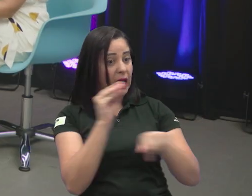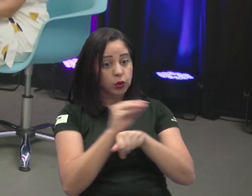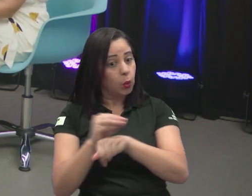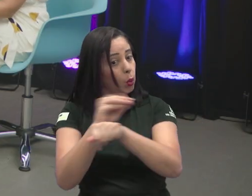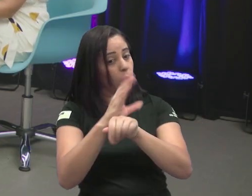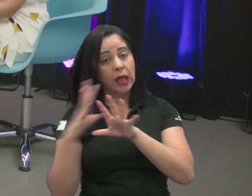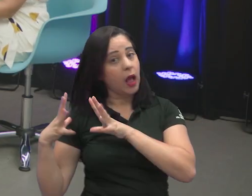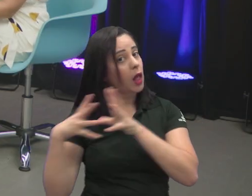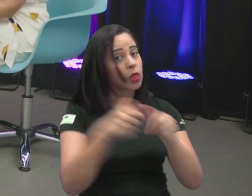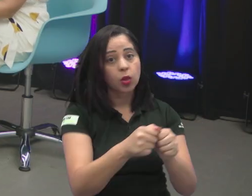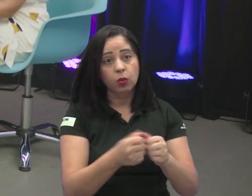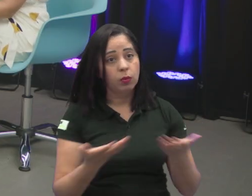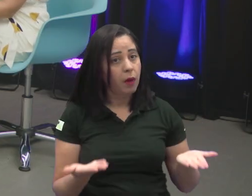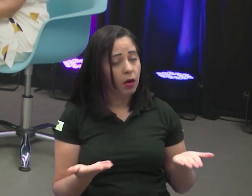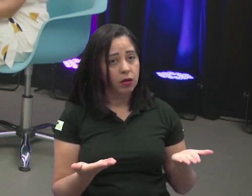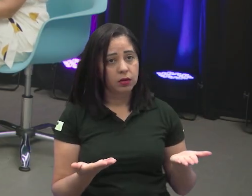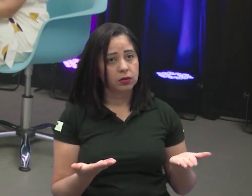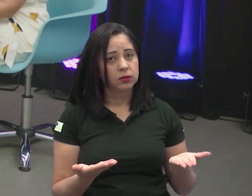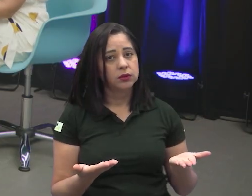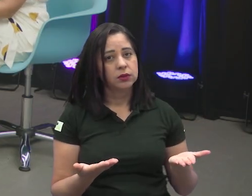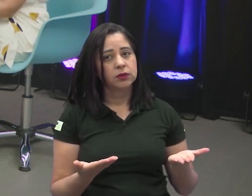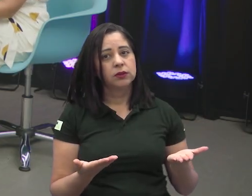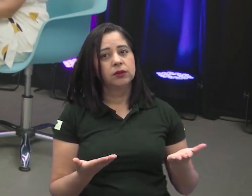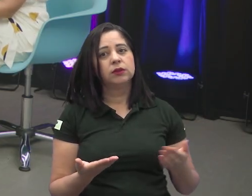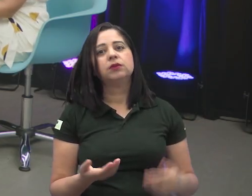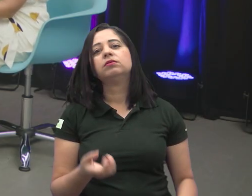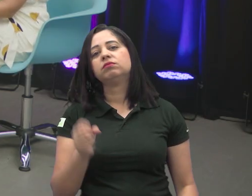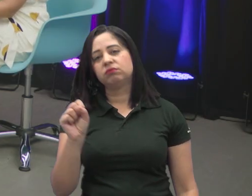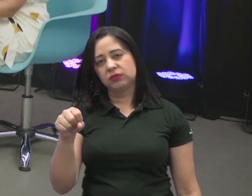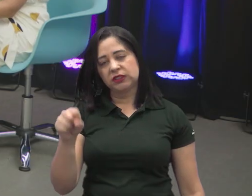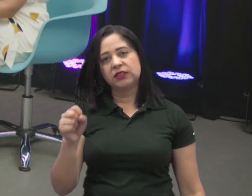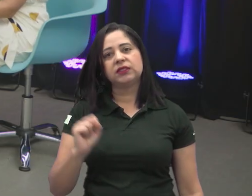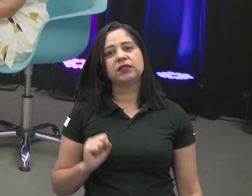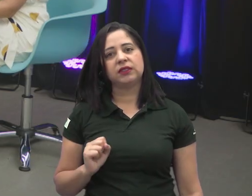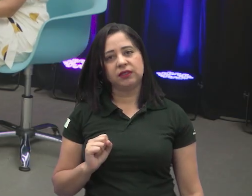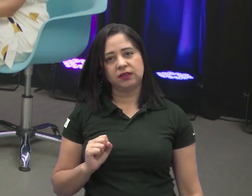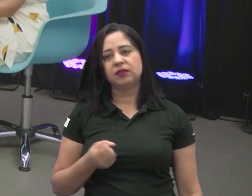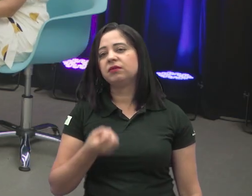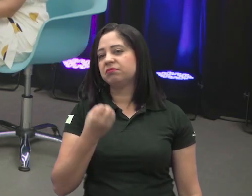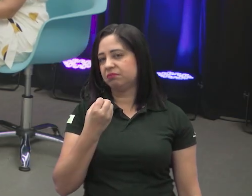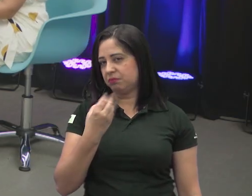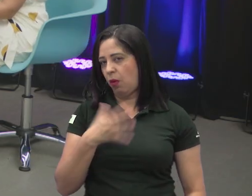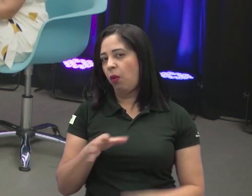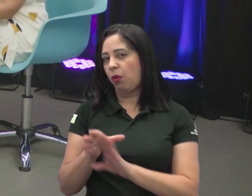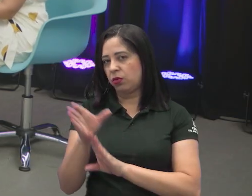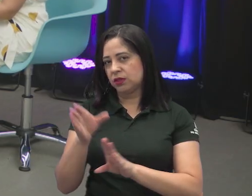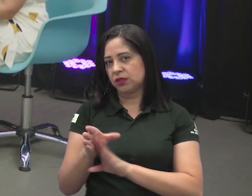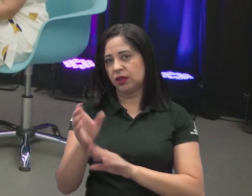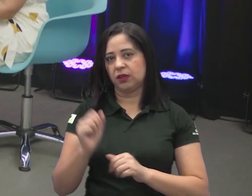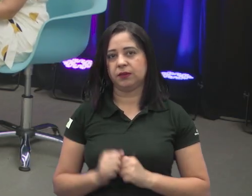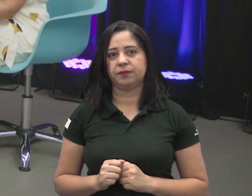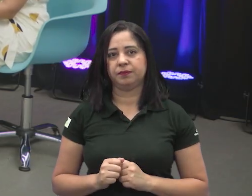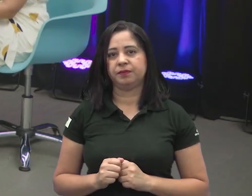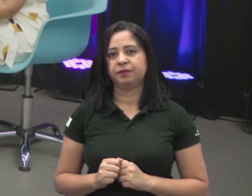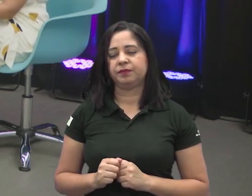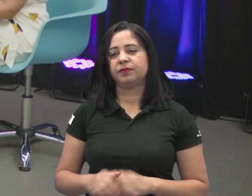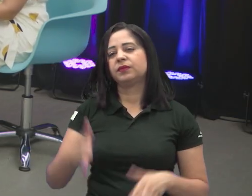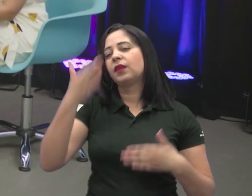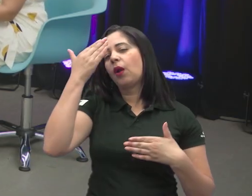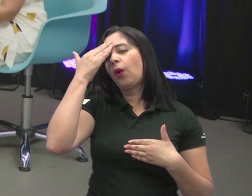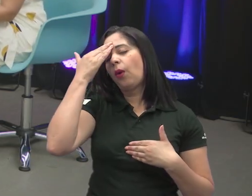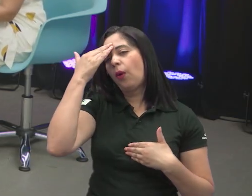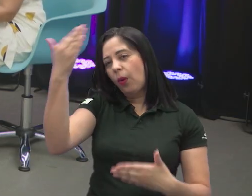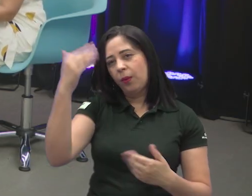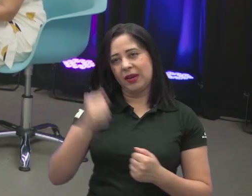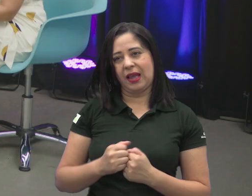não tem isso. Ela foi mãe para todo mundo, né? Muito bom esse olhar. Esse seu olhar. Marilda, eu quero